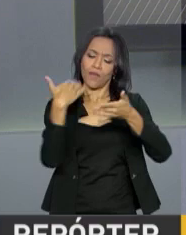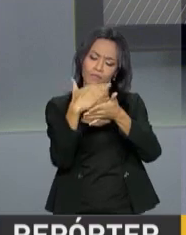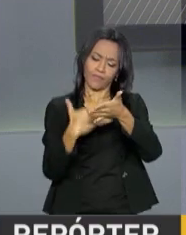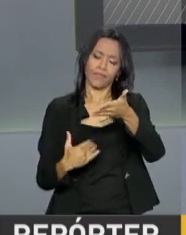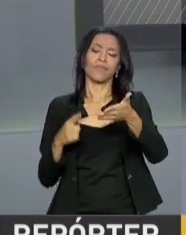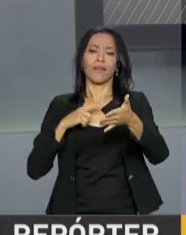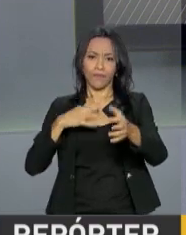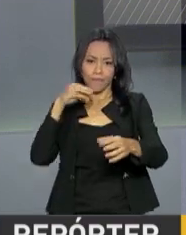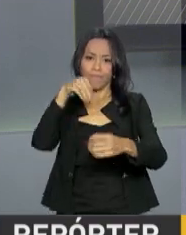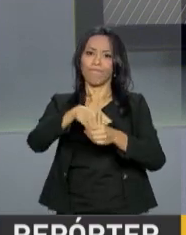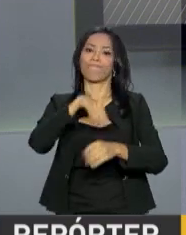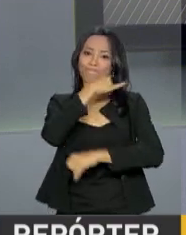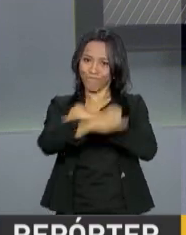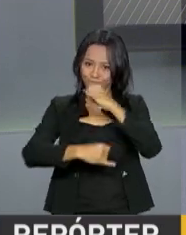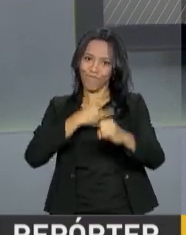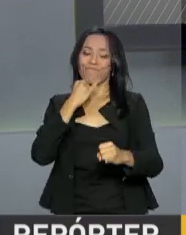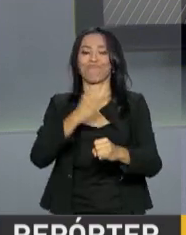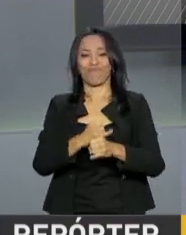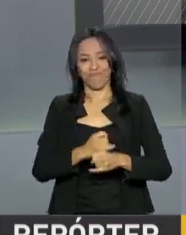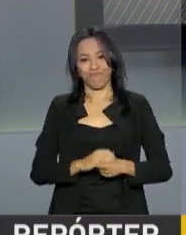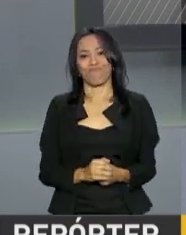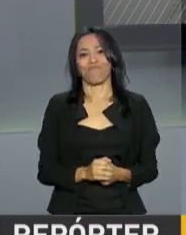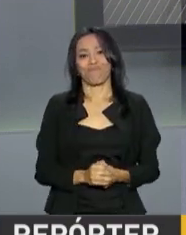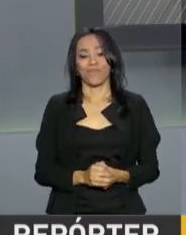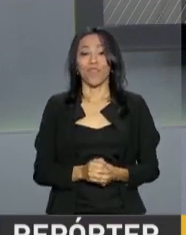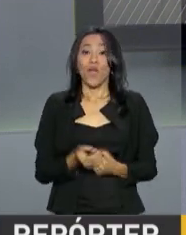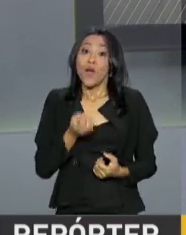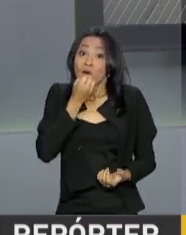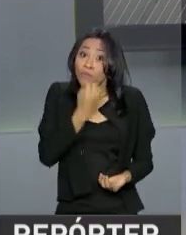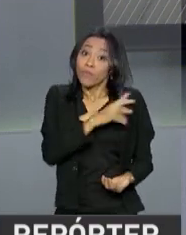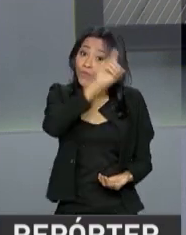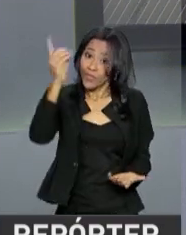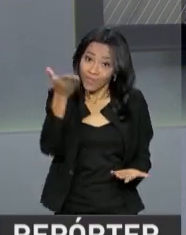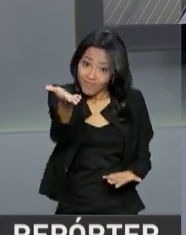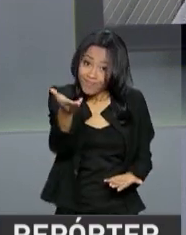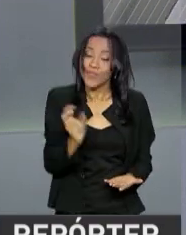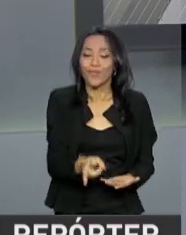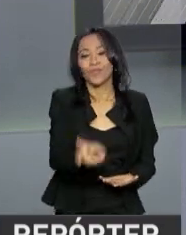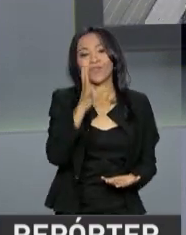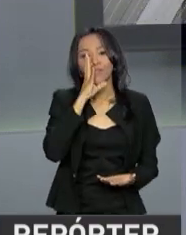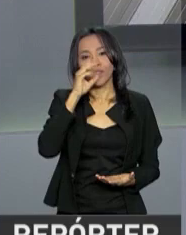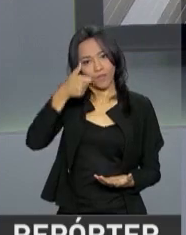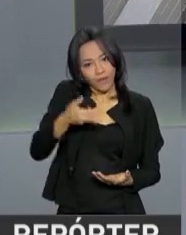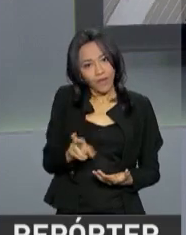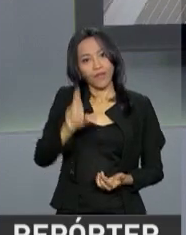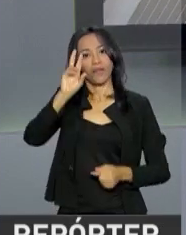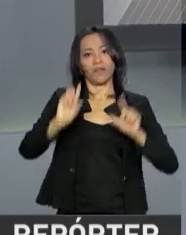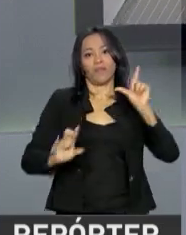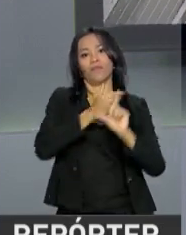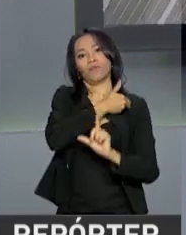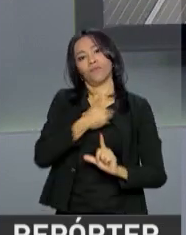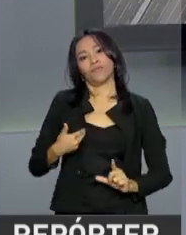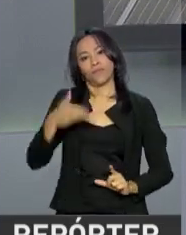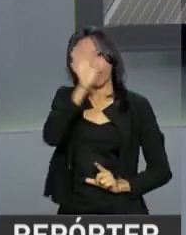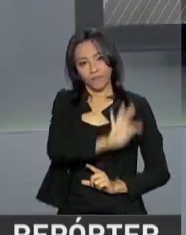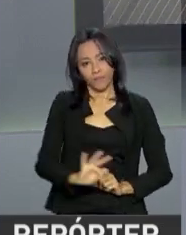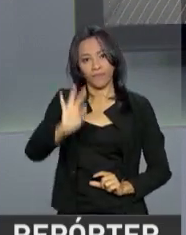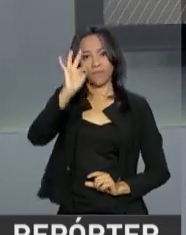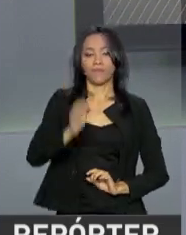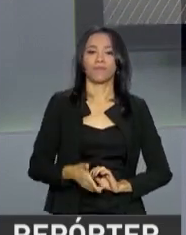também está na página da nbr na internet um bom dia pra você continue com a gente aqui na nbr a tv do governo